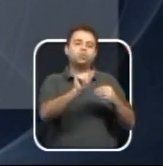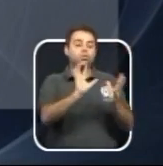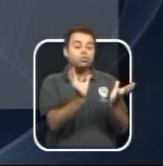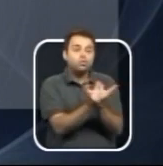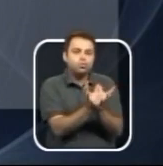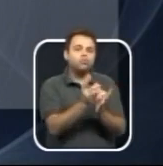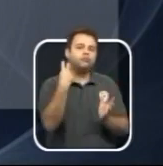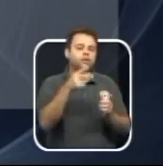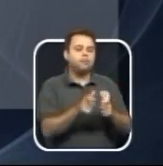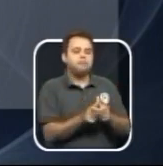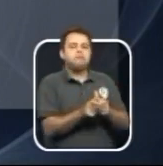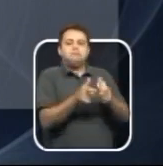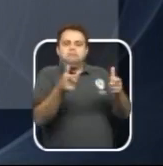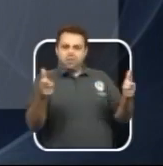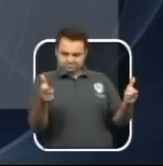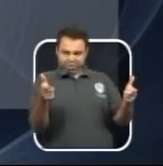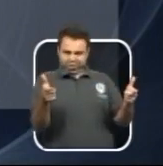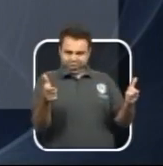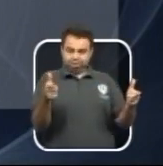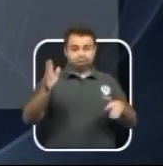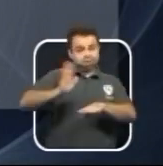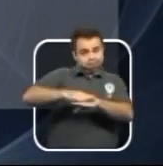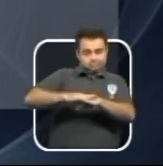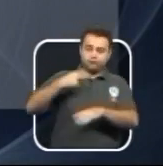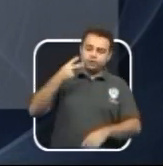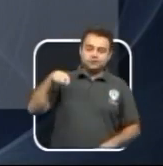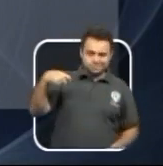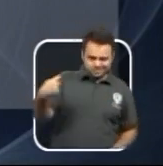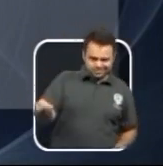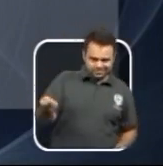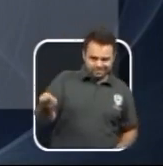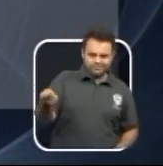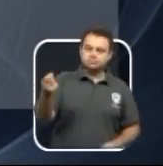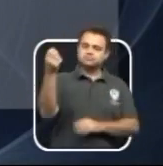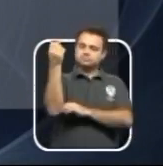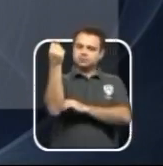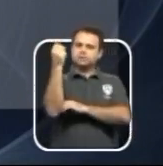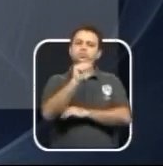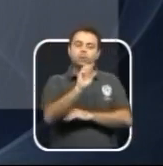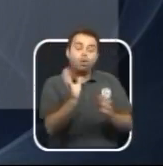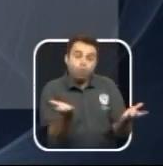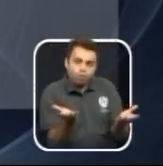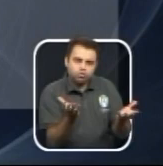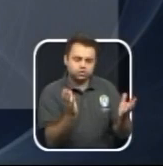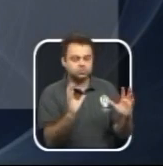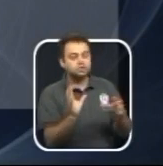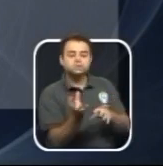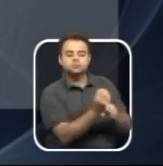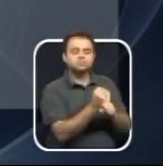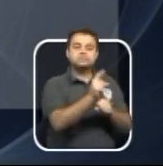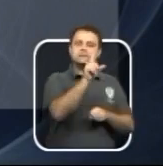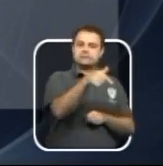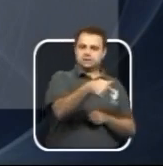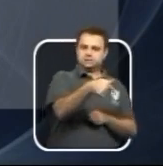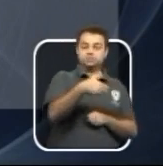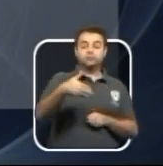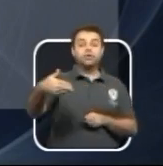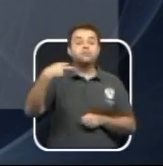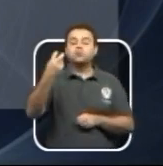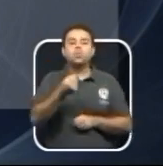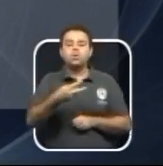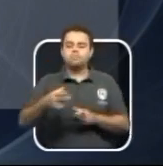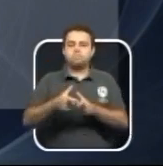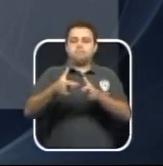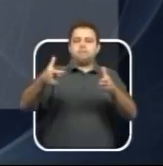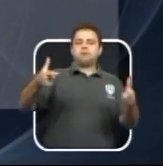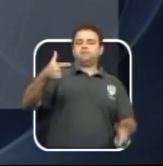Preto. A proposta, de autoria do vereador Anderson Branco, amplia de 17 para 23 o número de parlamentares na cidade.